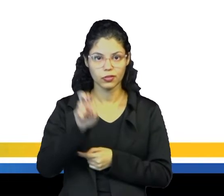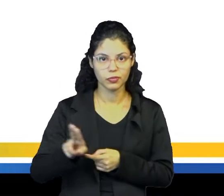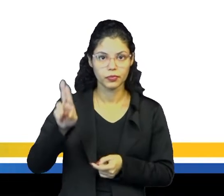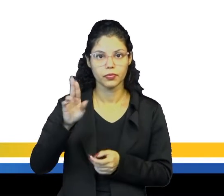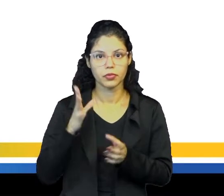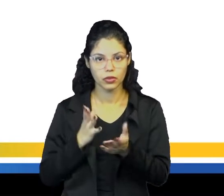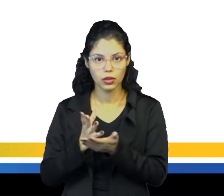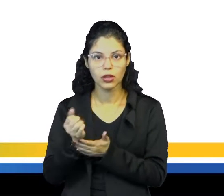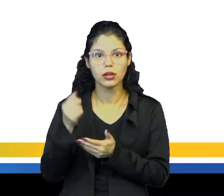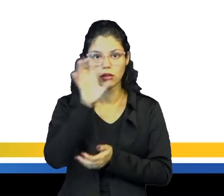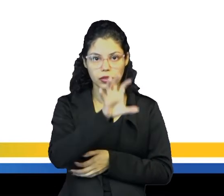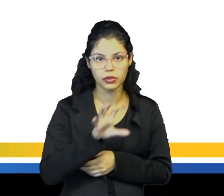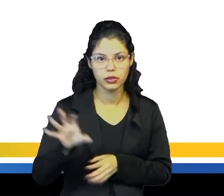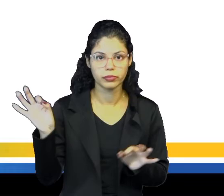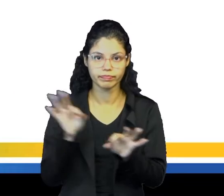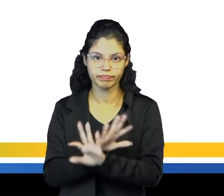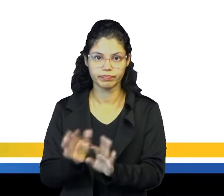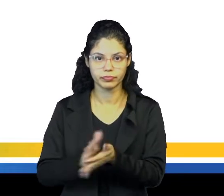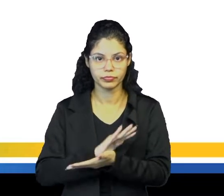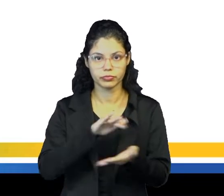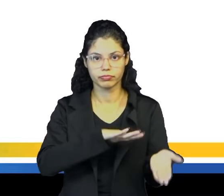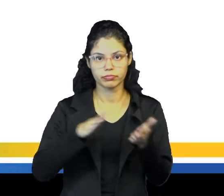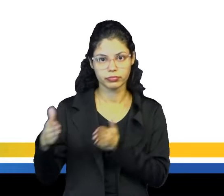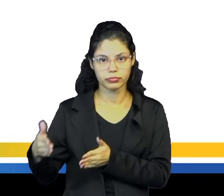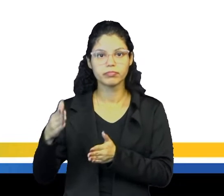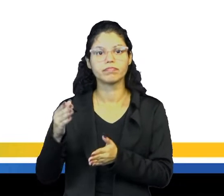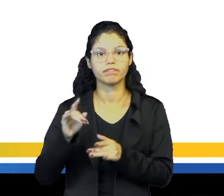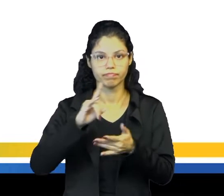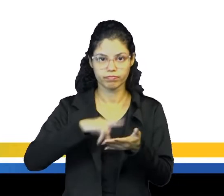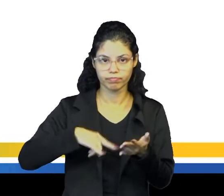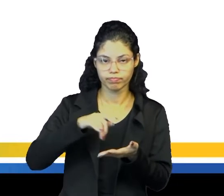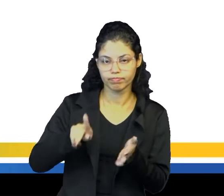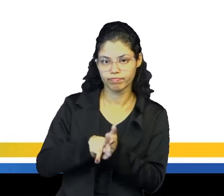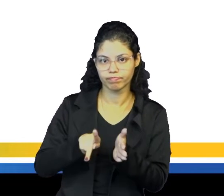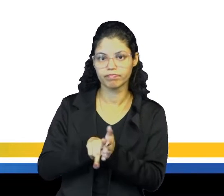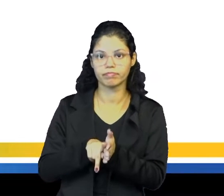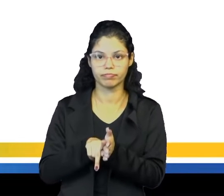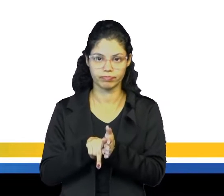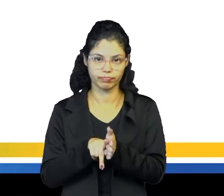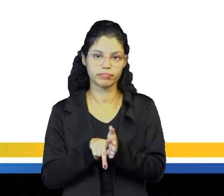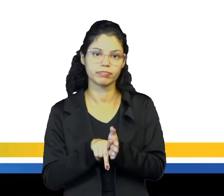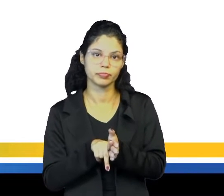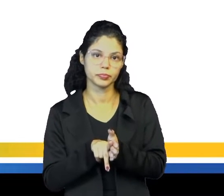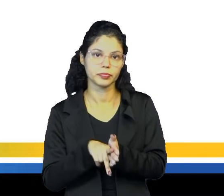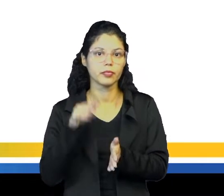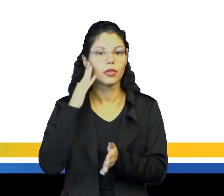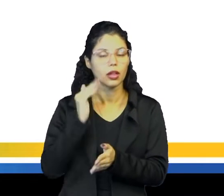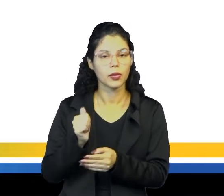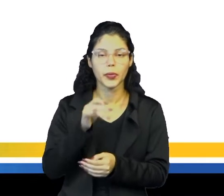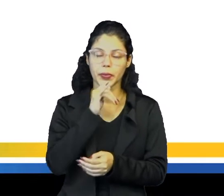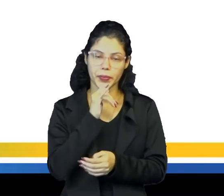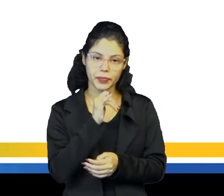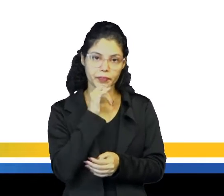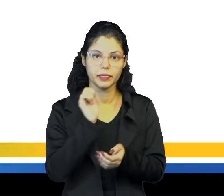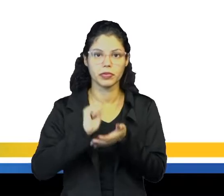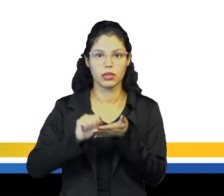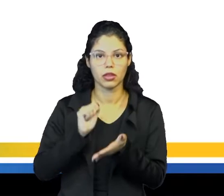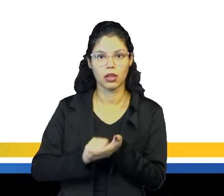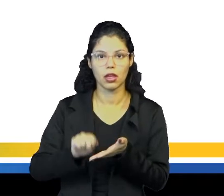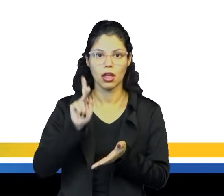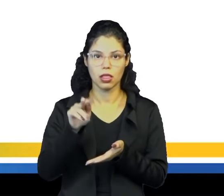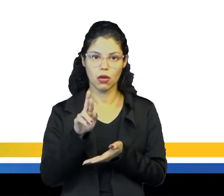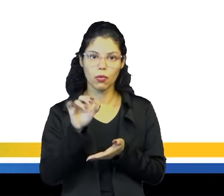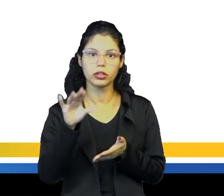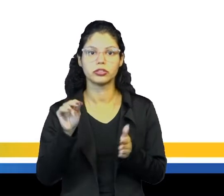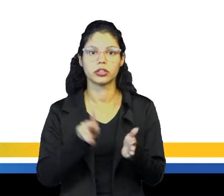né, ao conquistarem a região, destruíram, né, grande parte dos seus documentos. Aí a gente sabe, por exemplo, né, que a escrita náhuatl